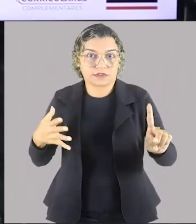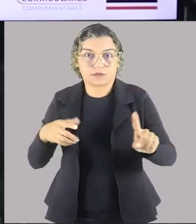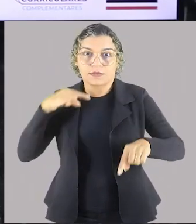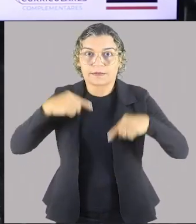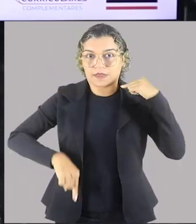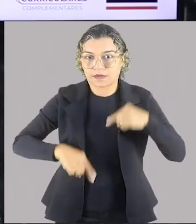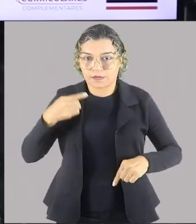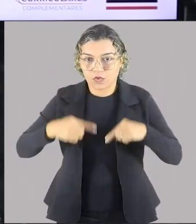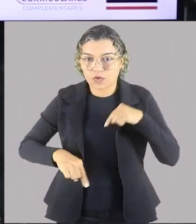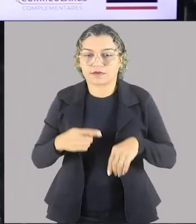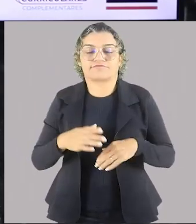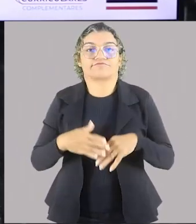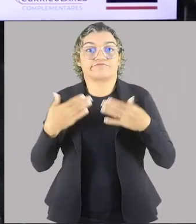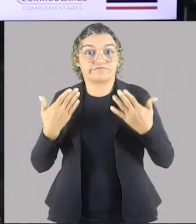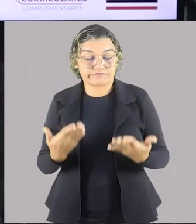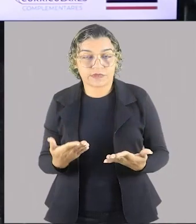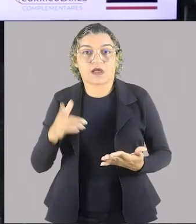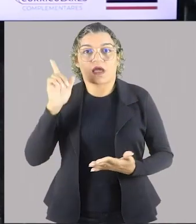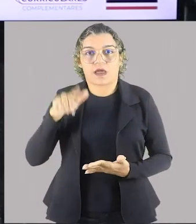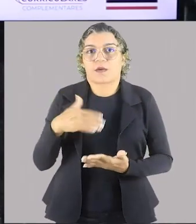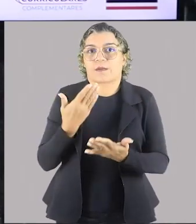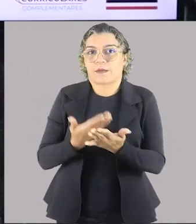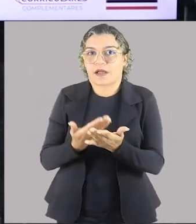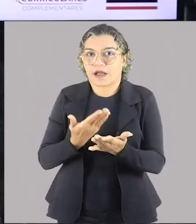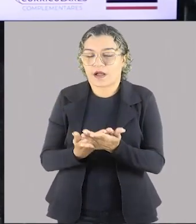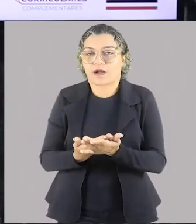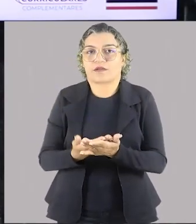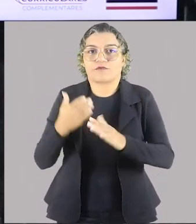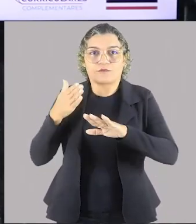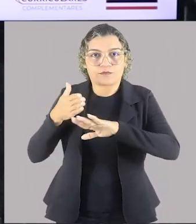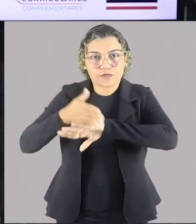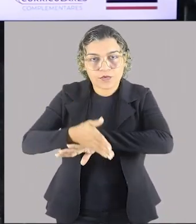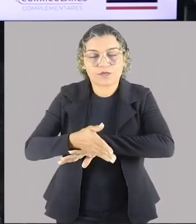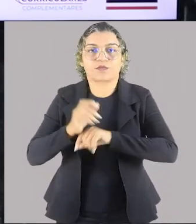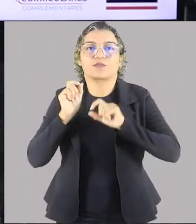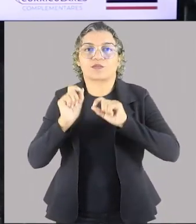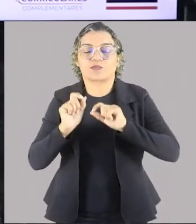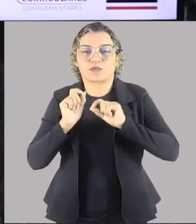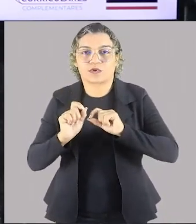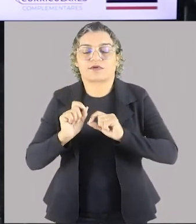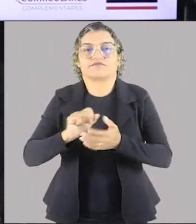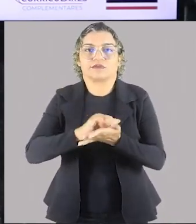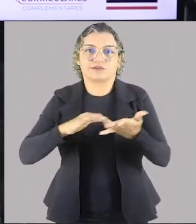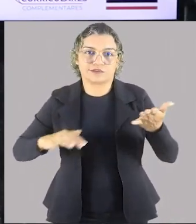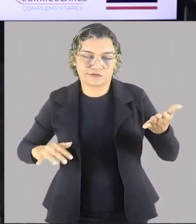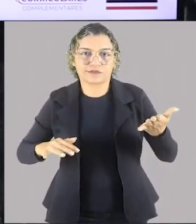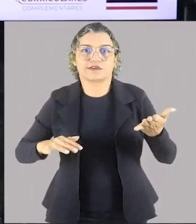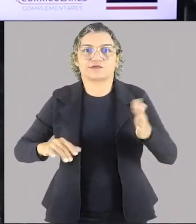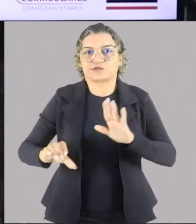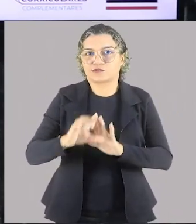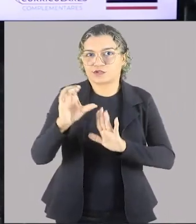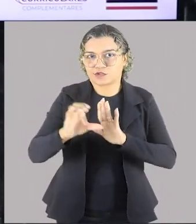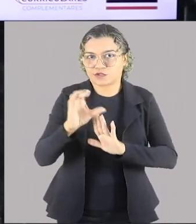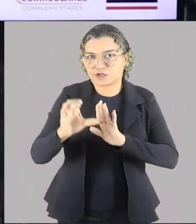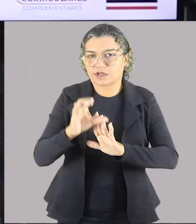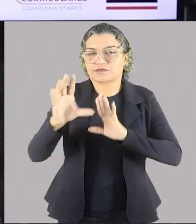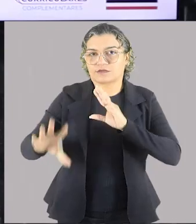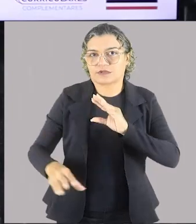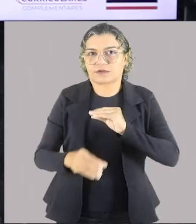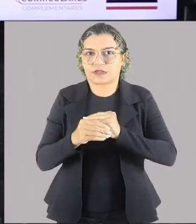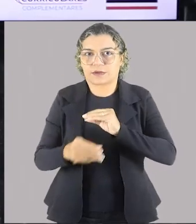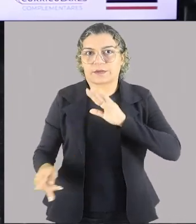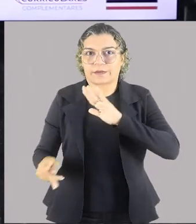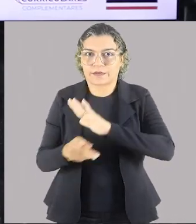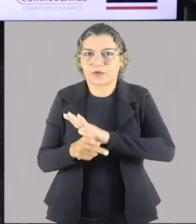uma aula que faz parte das atividades curriculares complementares que é patrocinada pelo governo do estado do Maranhão, tá